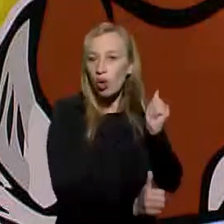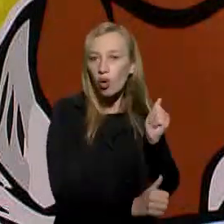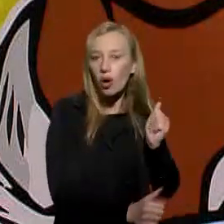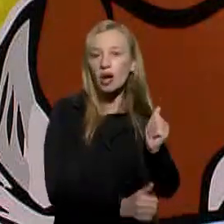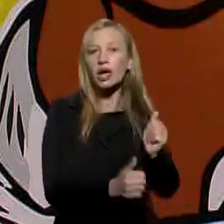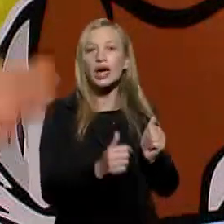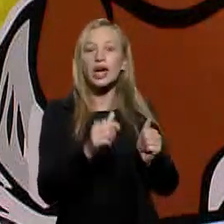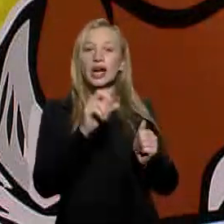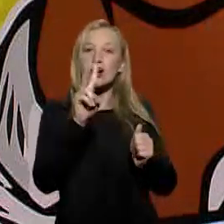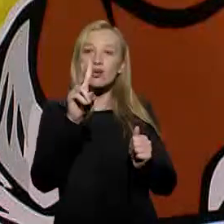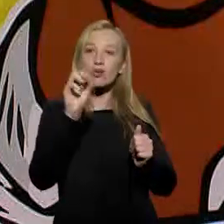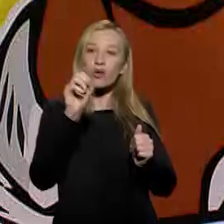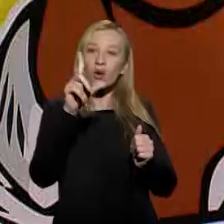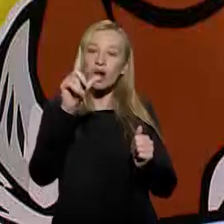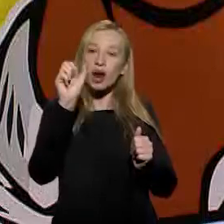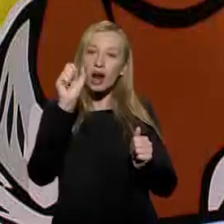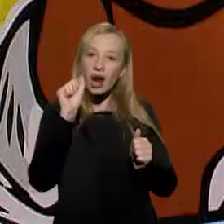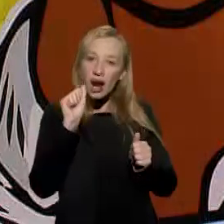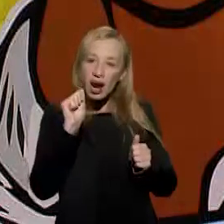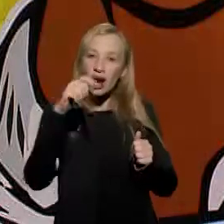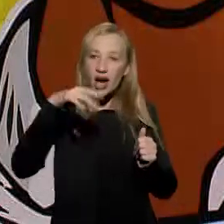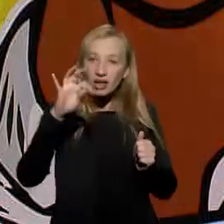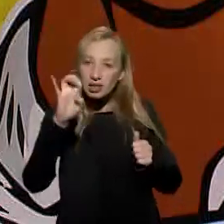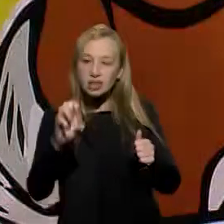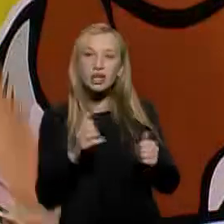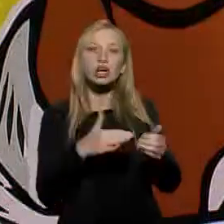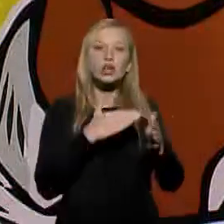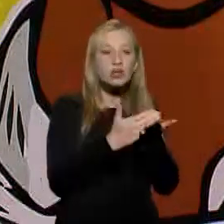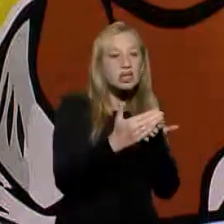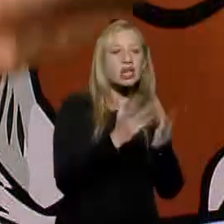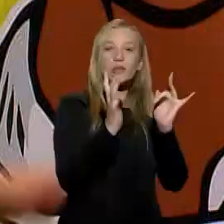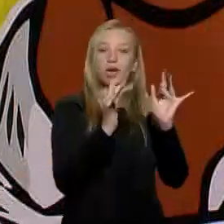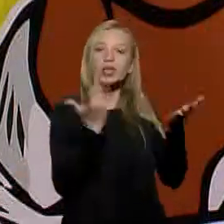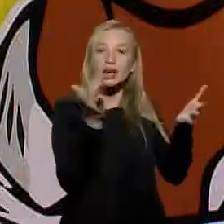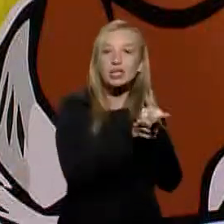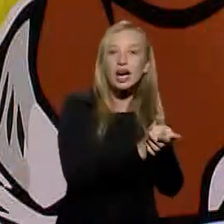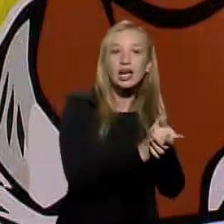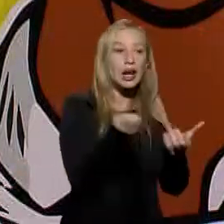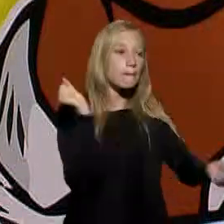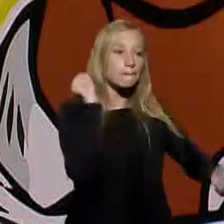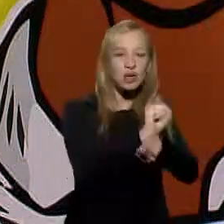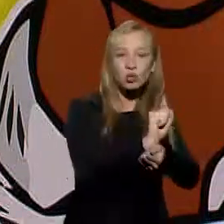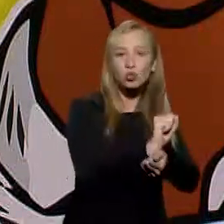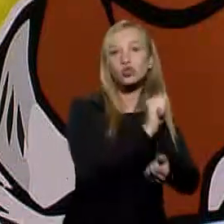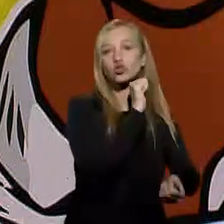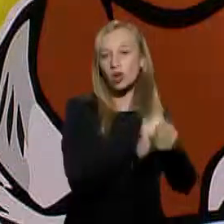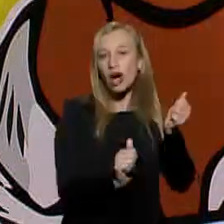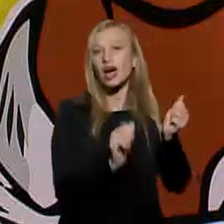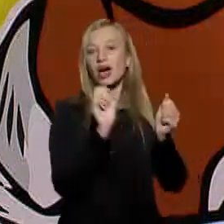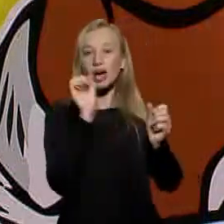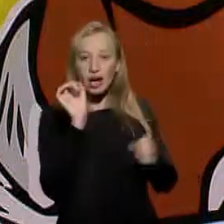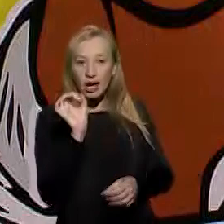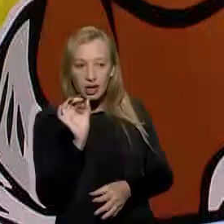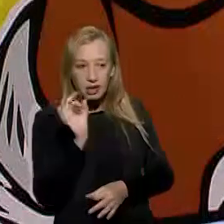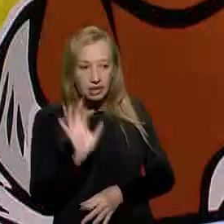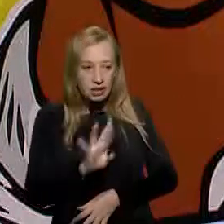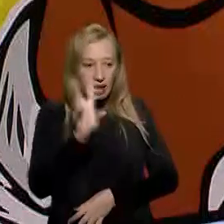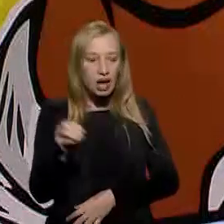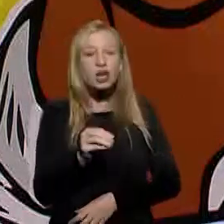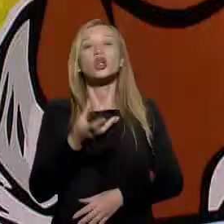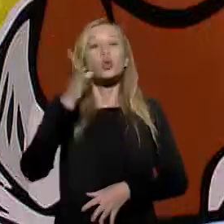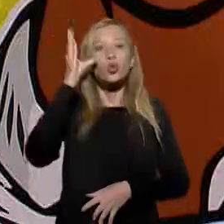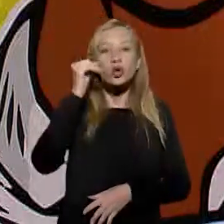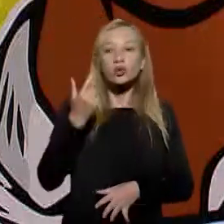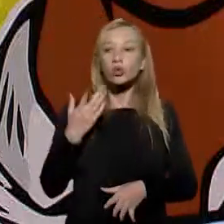que hoje a gente chama de volante e eles acabaram namorando se casaram e ela até parou de jogar claro né mas o curioso